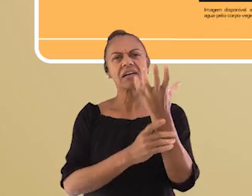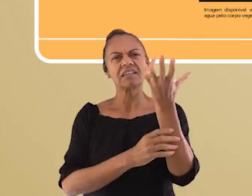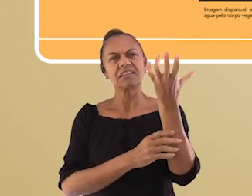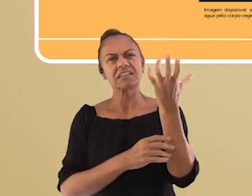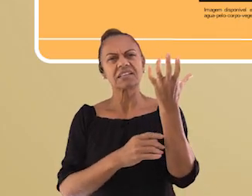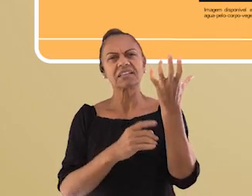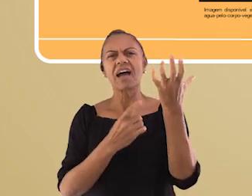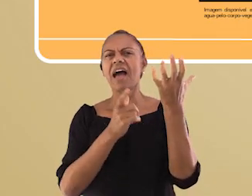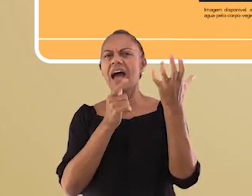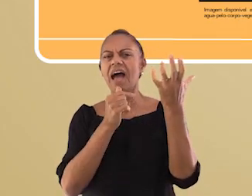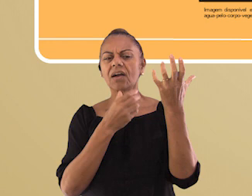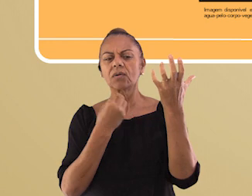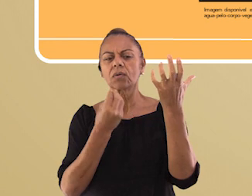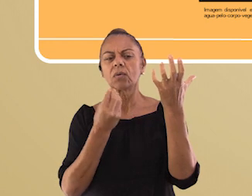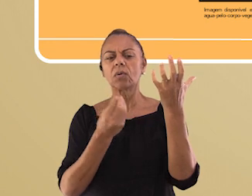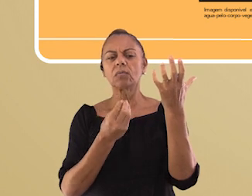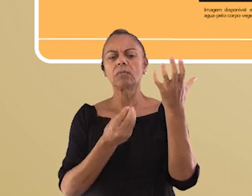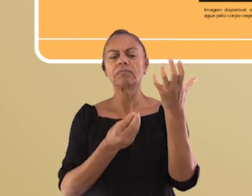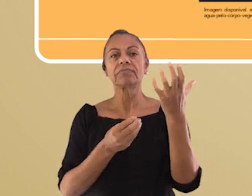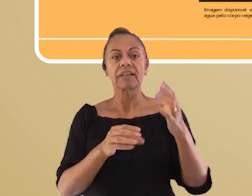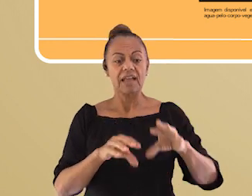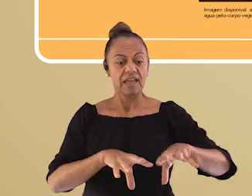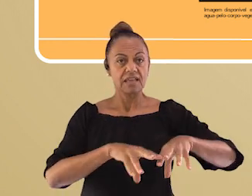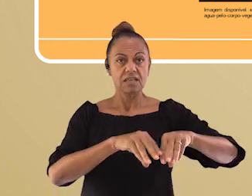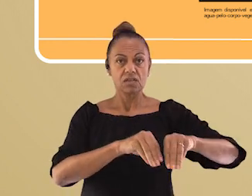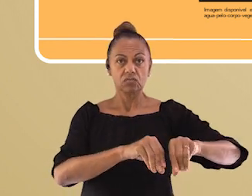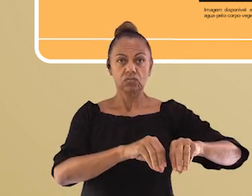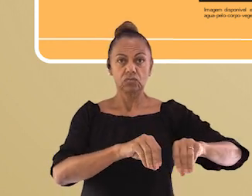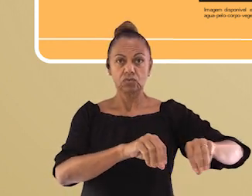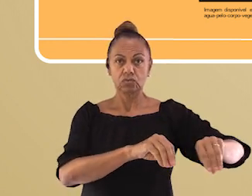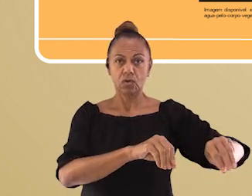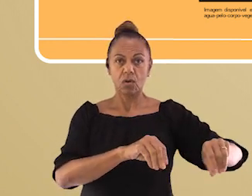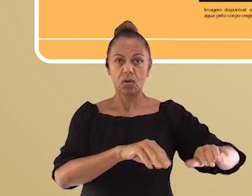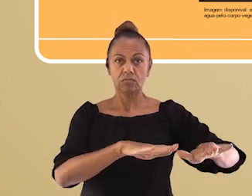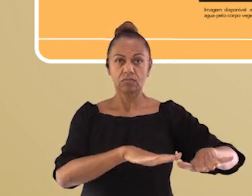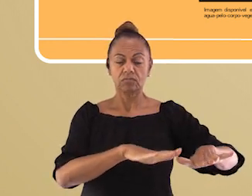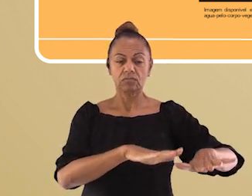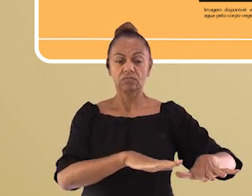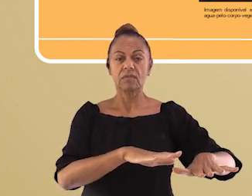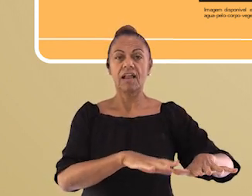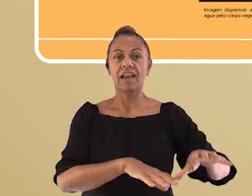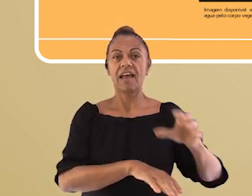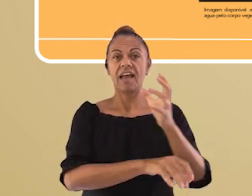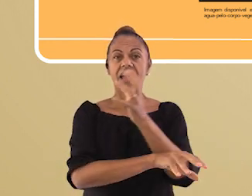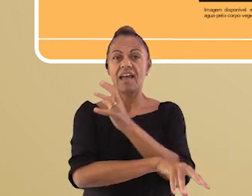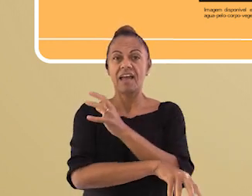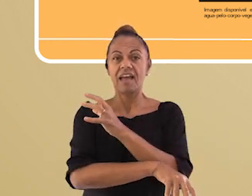Agora, vamos ver como é o caminho da água pela planta? Ela vai retirar essa